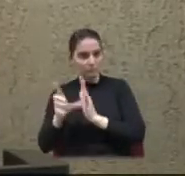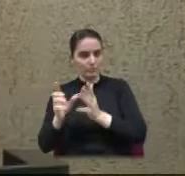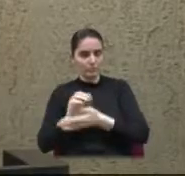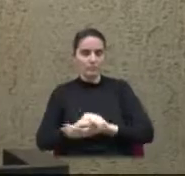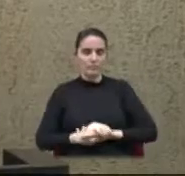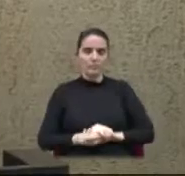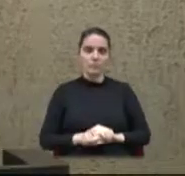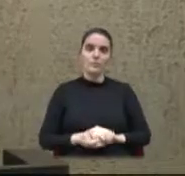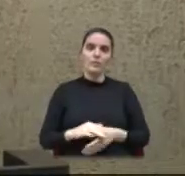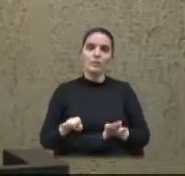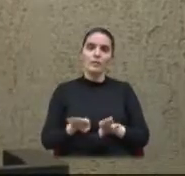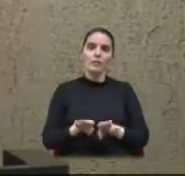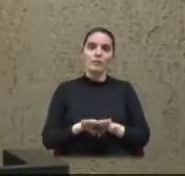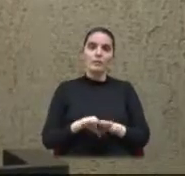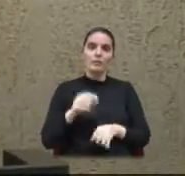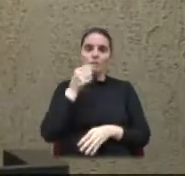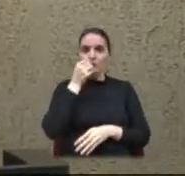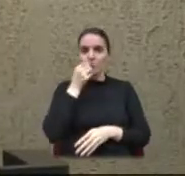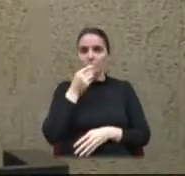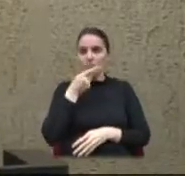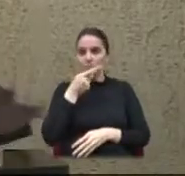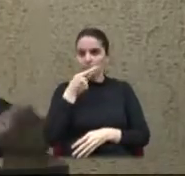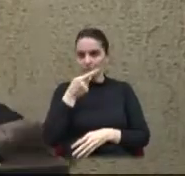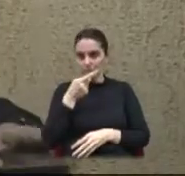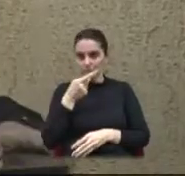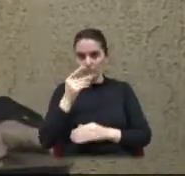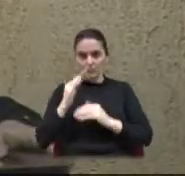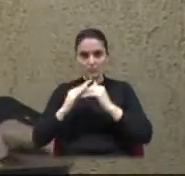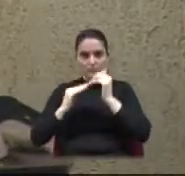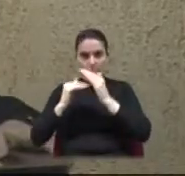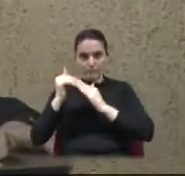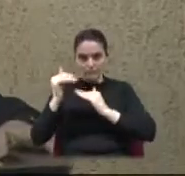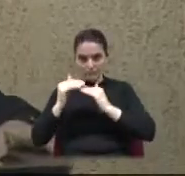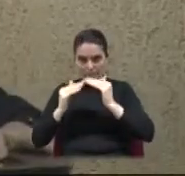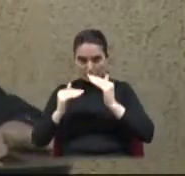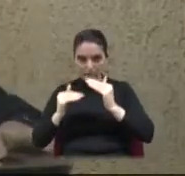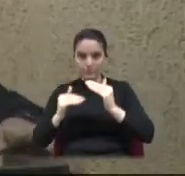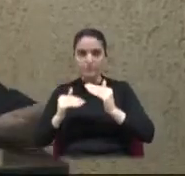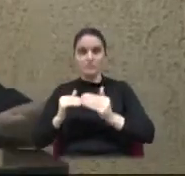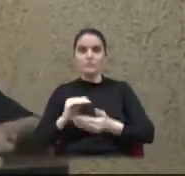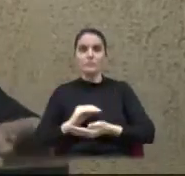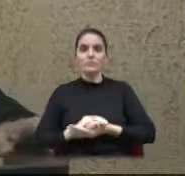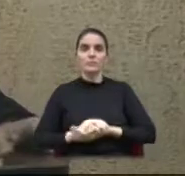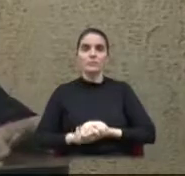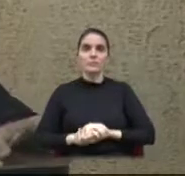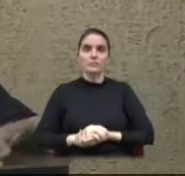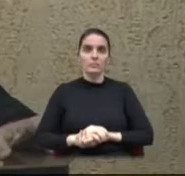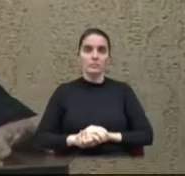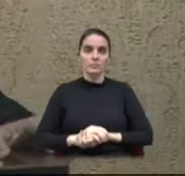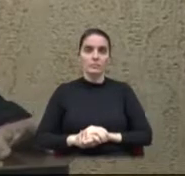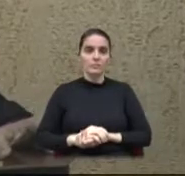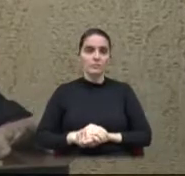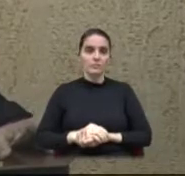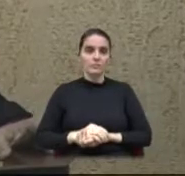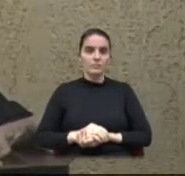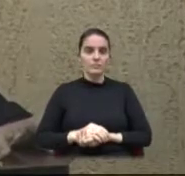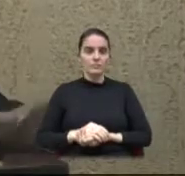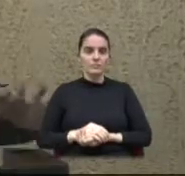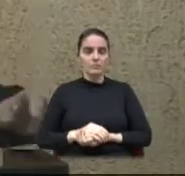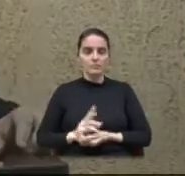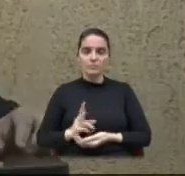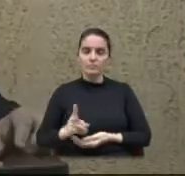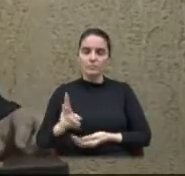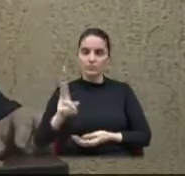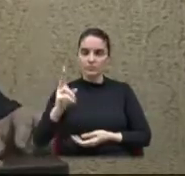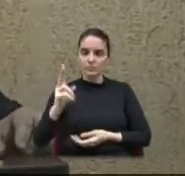Inclusive, quero destacar a atuação de renomados profissionais do exercício da vereança, desde a criação da Câmara Municipal